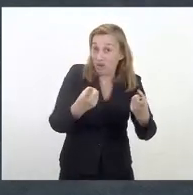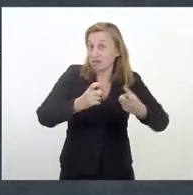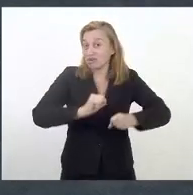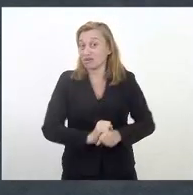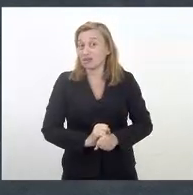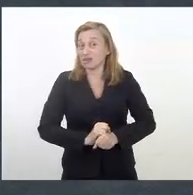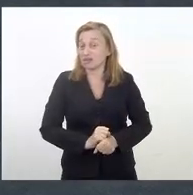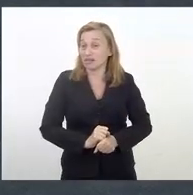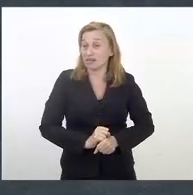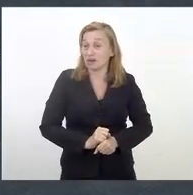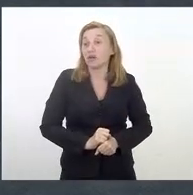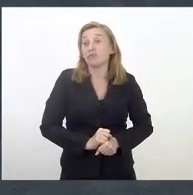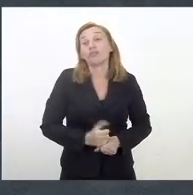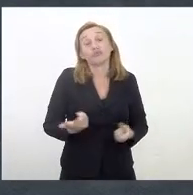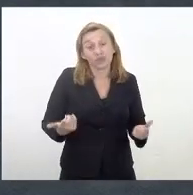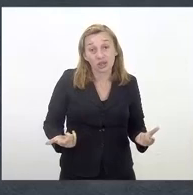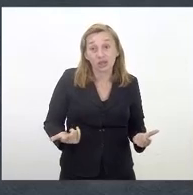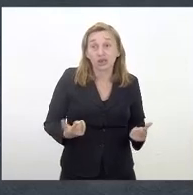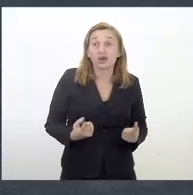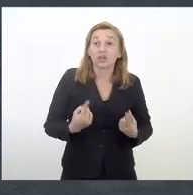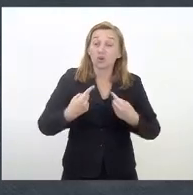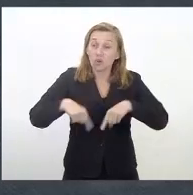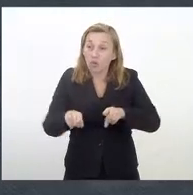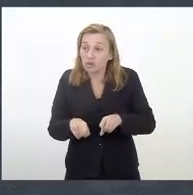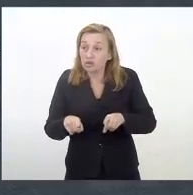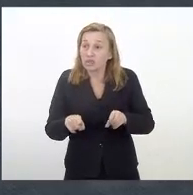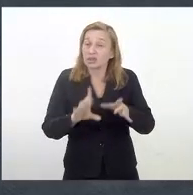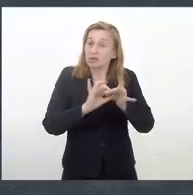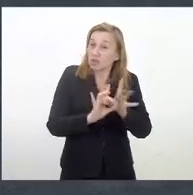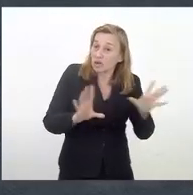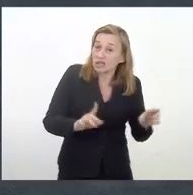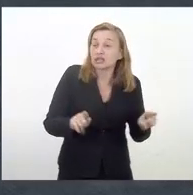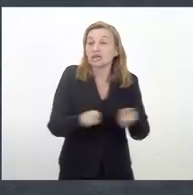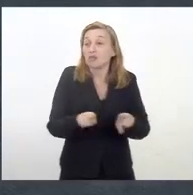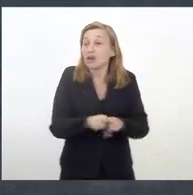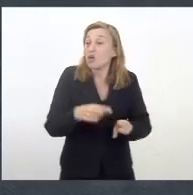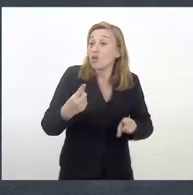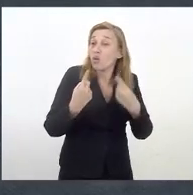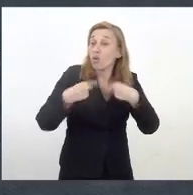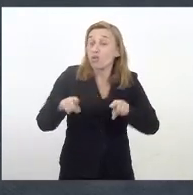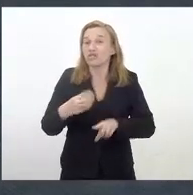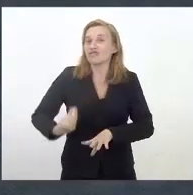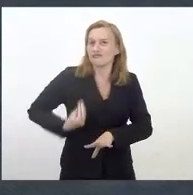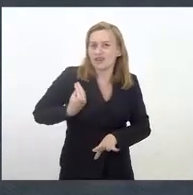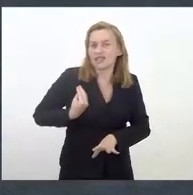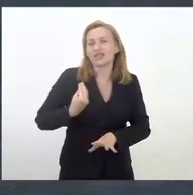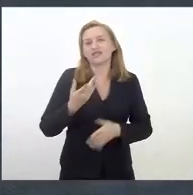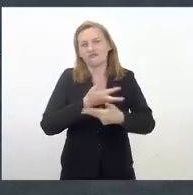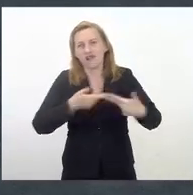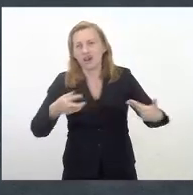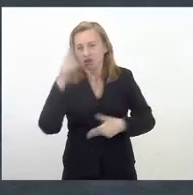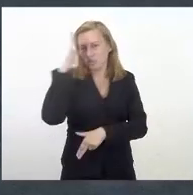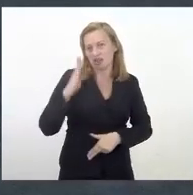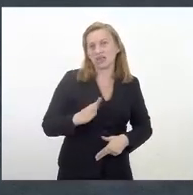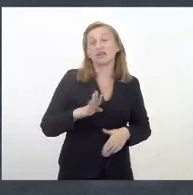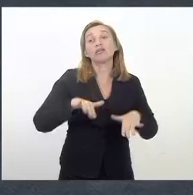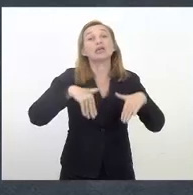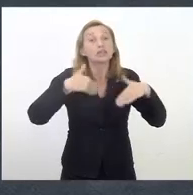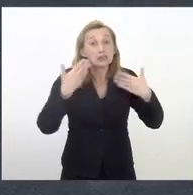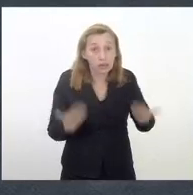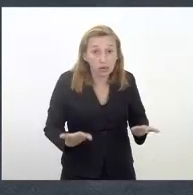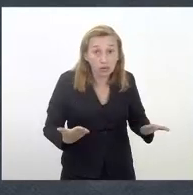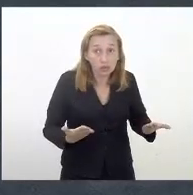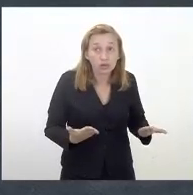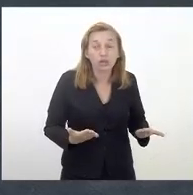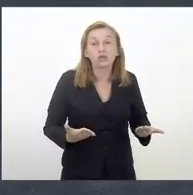das práticas que a tentaram não só contra democracia mas contra a vida de brasileiros e brasileiras então